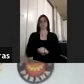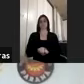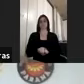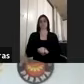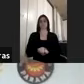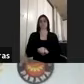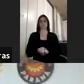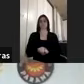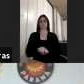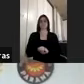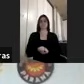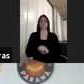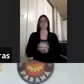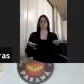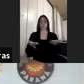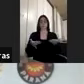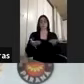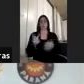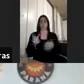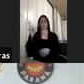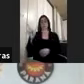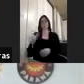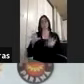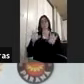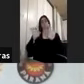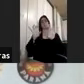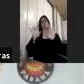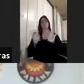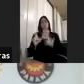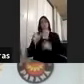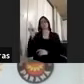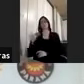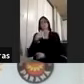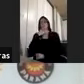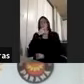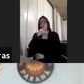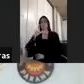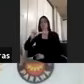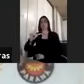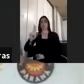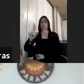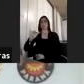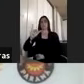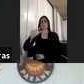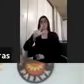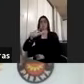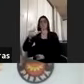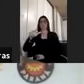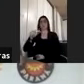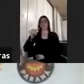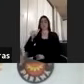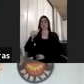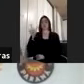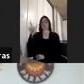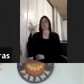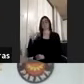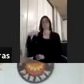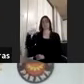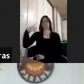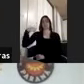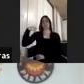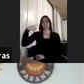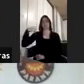Nós temos aqui hoje a presença do deputado Luiz Cláudio Romanelli, deputado estadual, que tem aqui uma fala